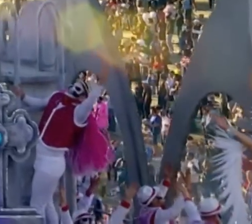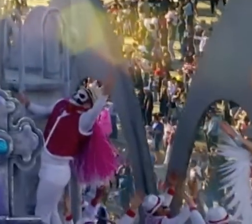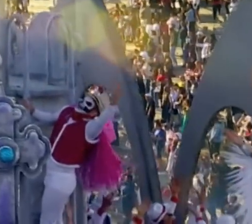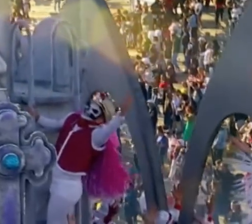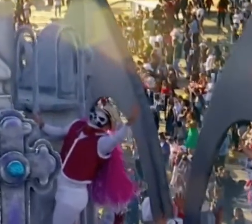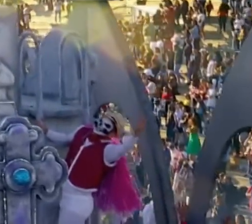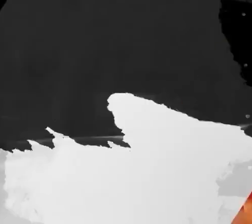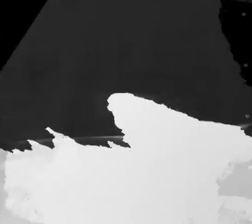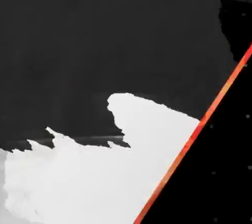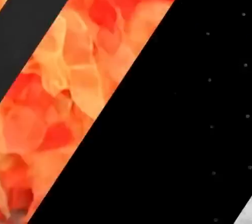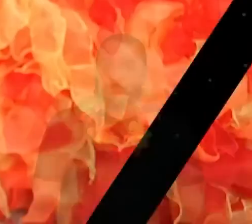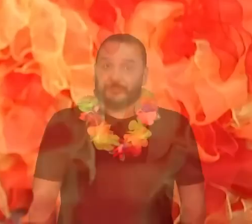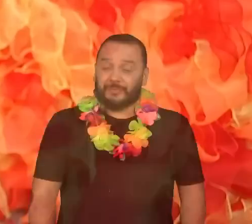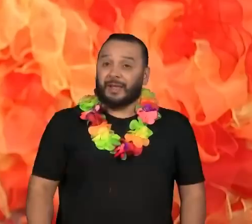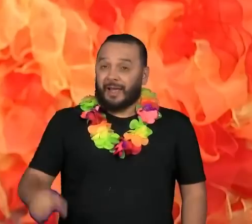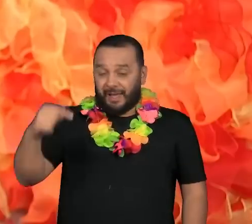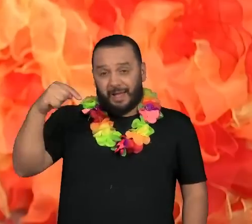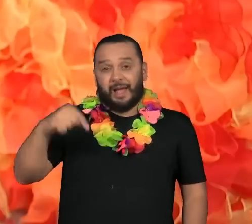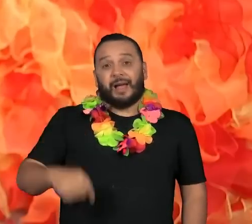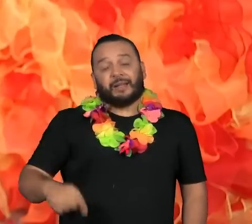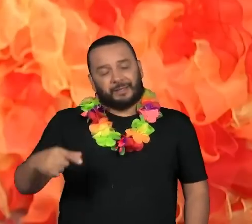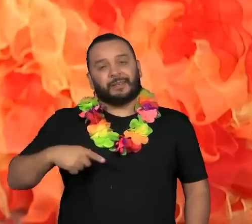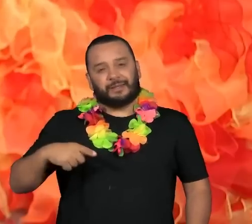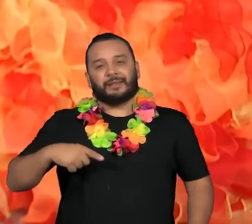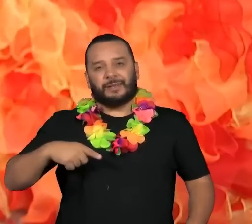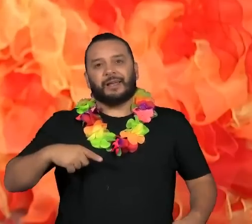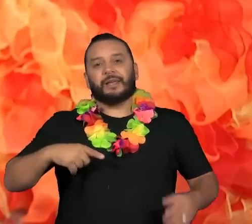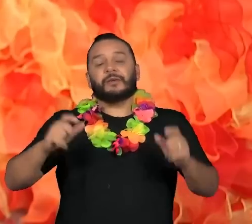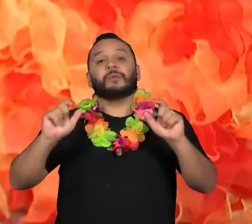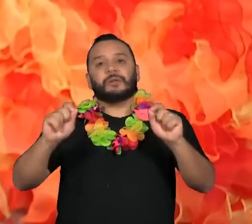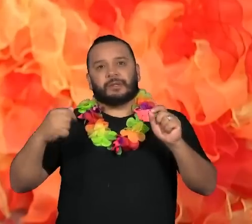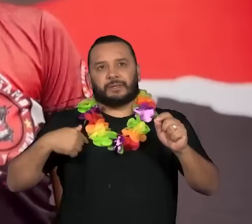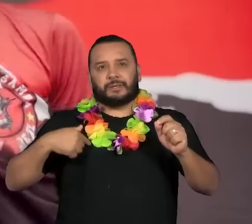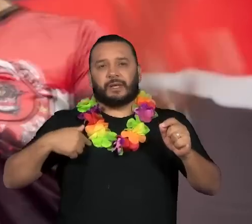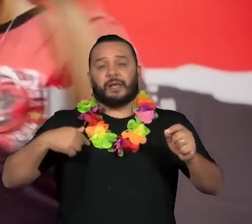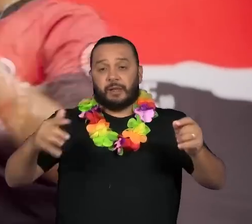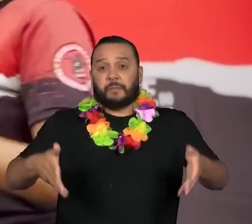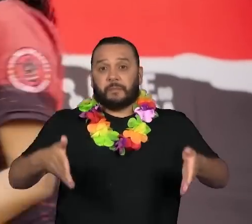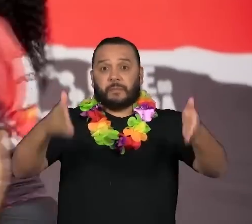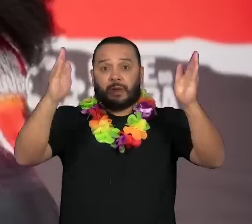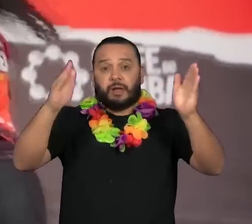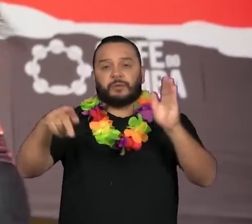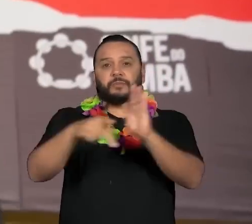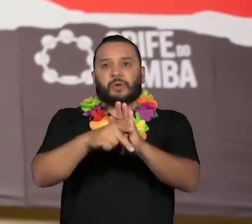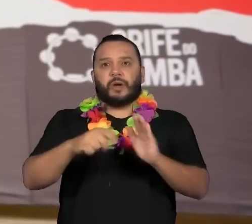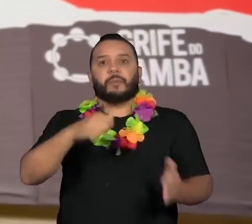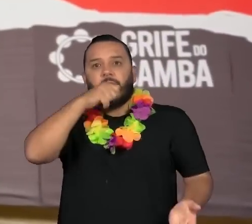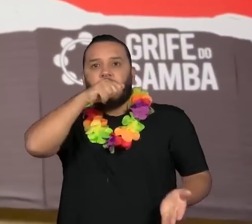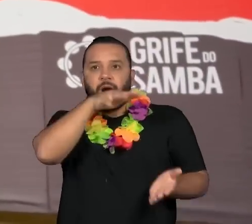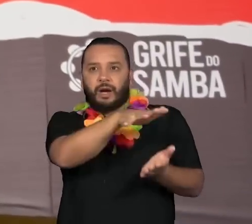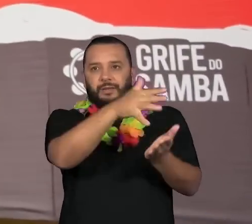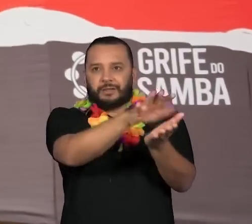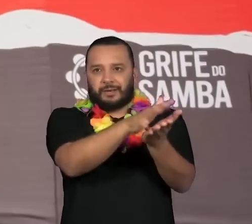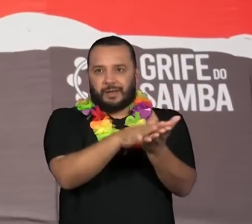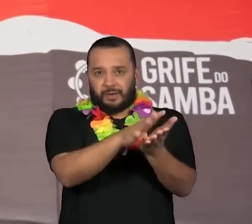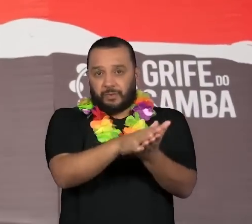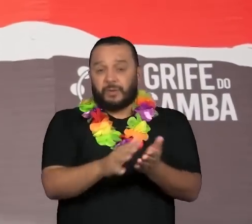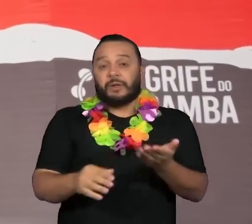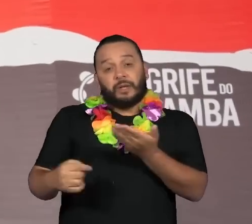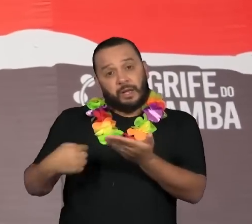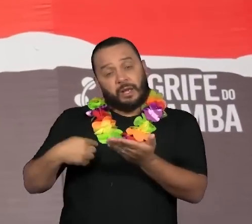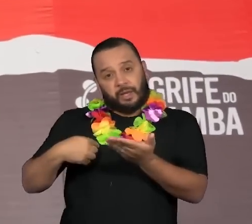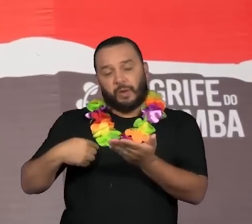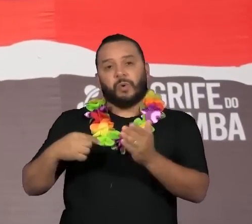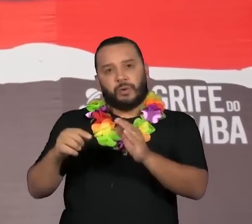beleza! Nós estamos aqui no barracão da Dragões da Real, onde eu sou passista e aderecista. E hoje eu vou mostrar pra vocês um